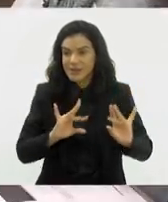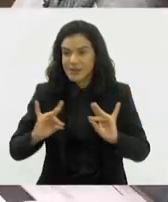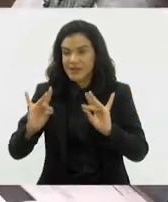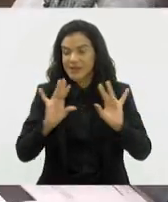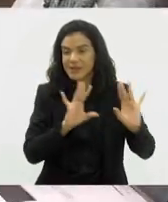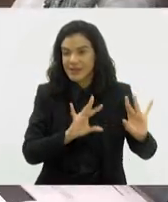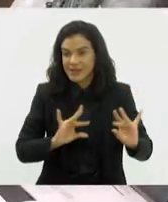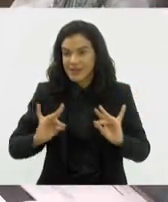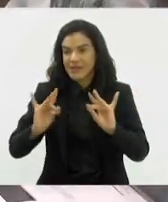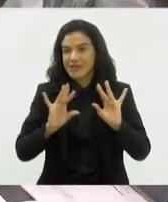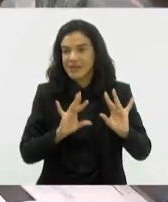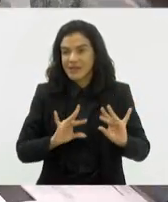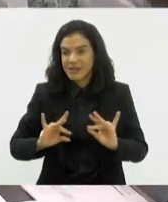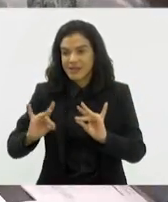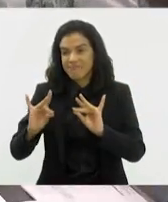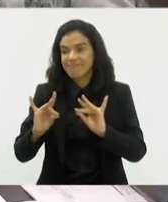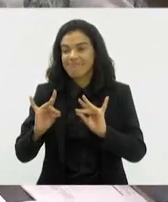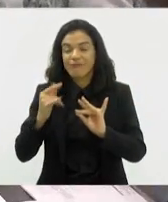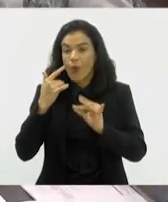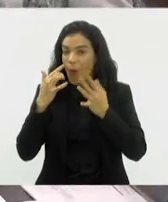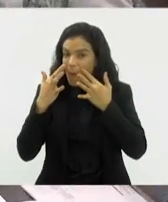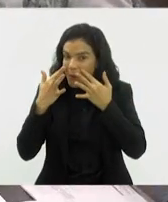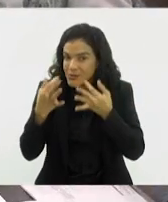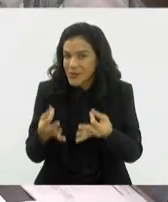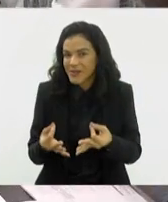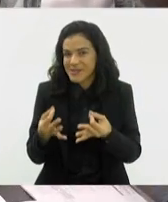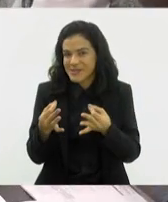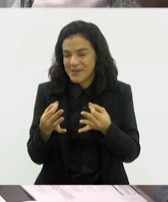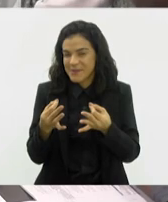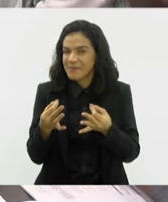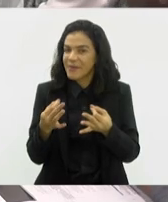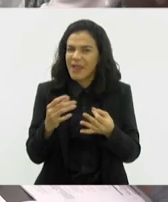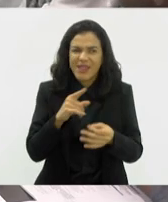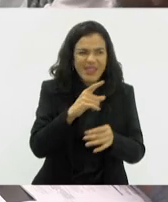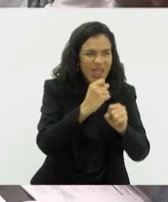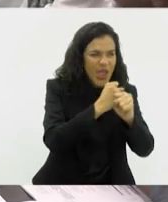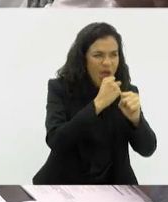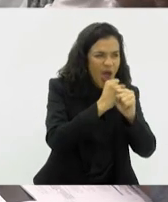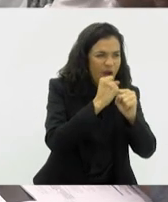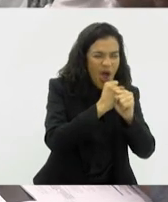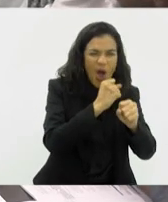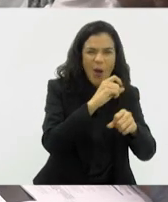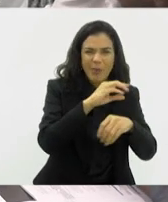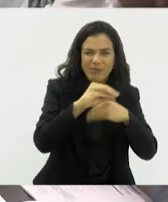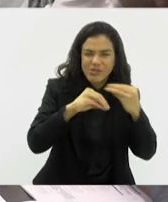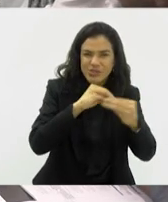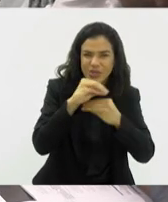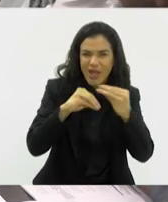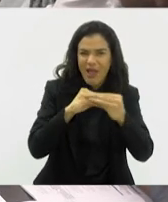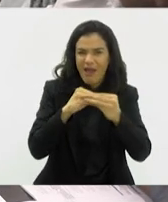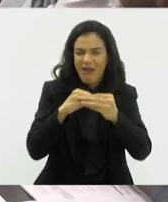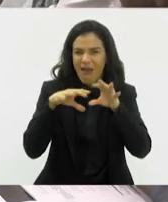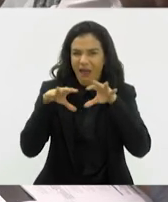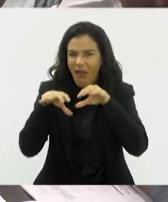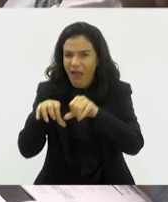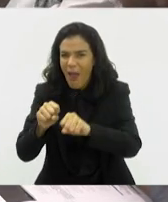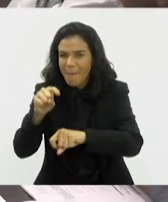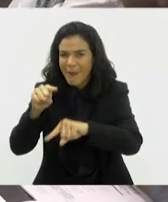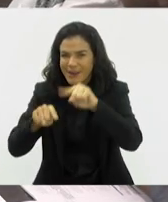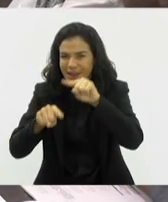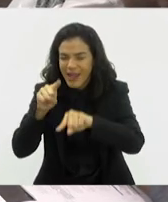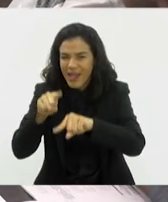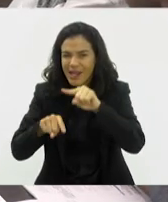de outros temas. Ela não verificou. Tem obra misturada aqui no tratando-se meio. Tratando-se a apreensão de substâncias ou